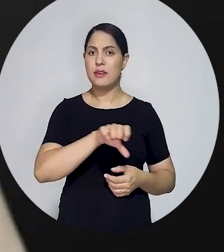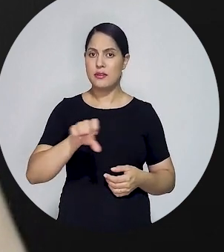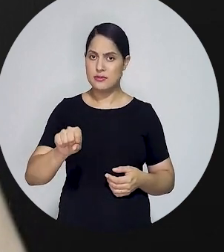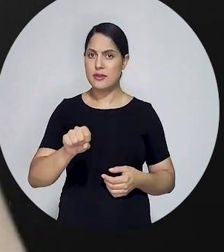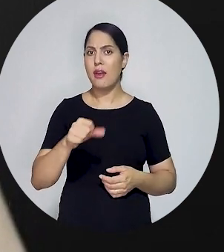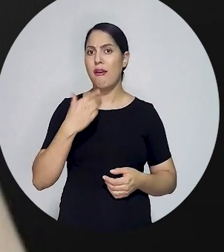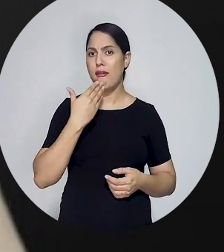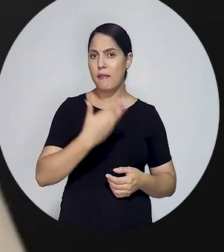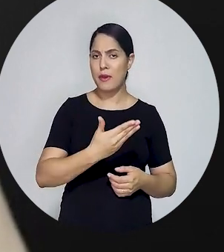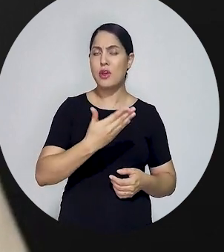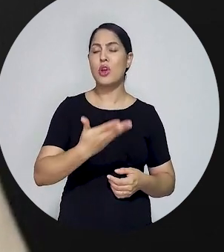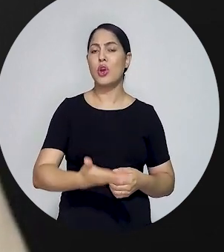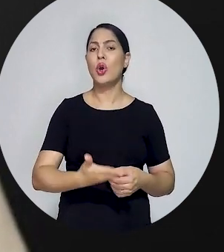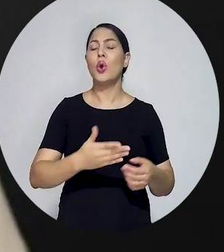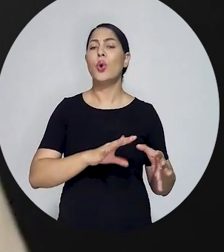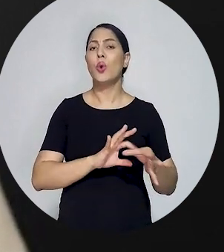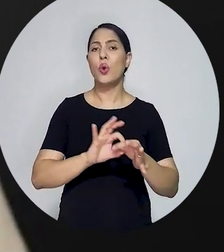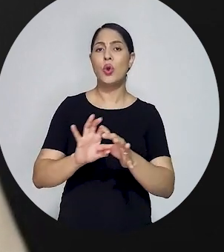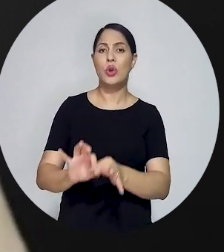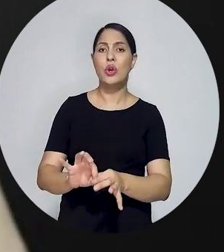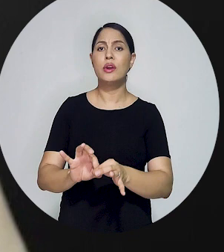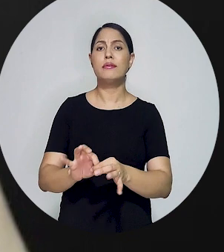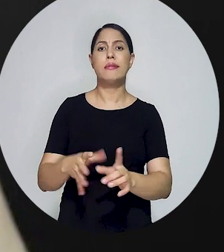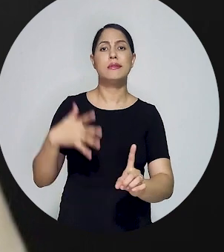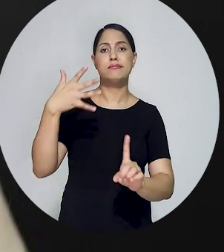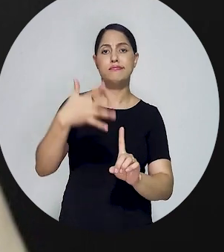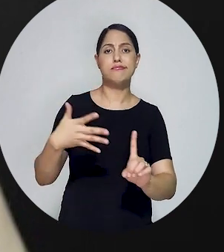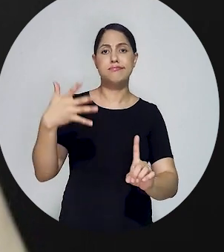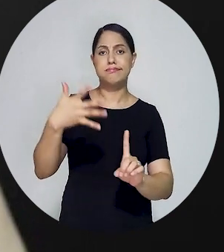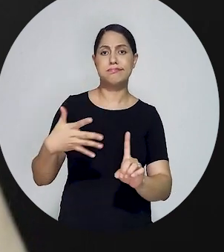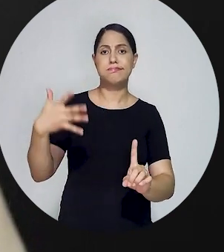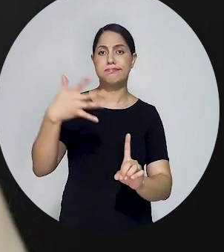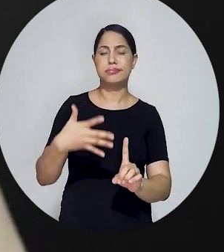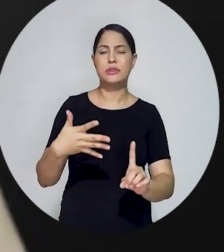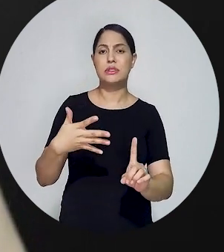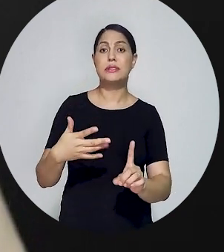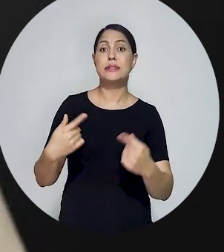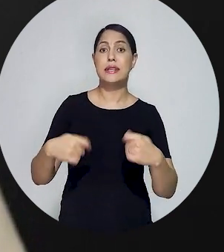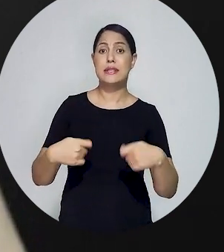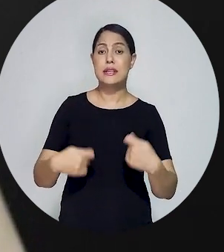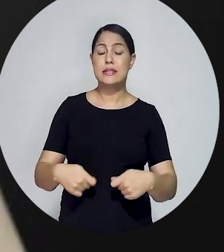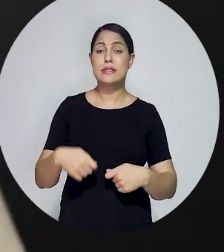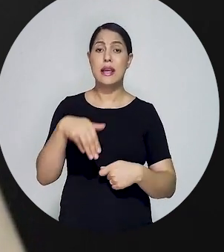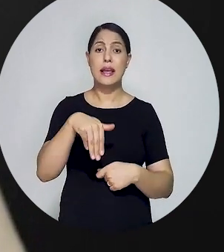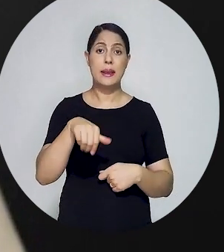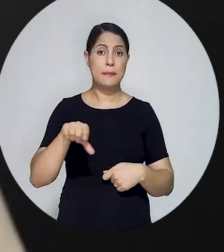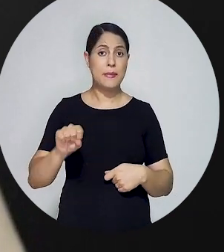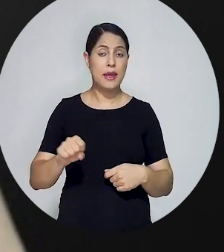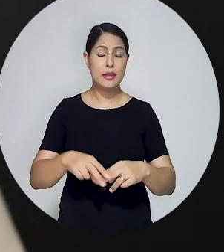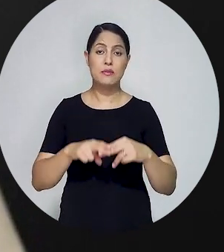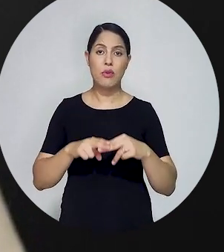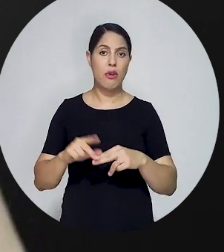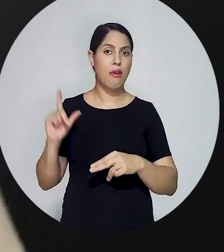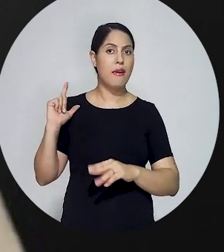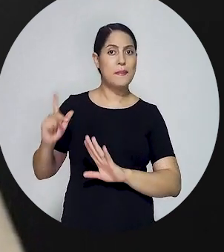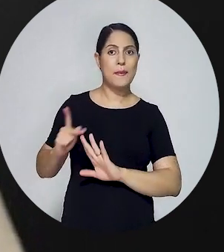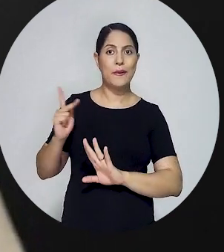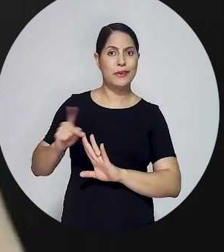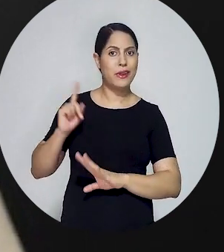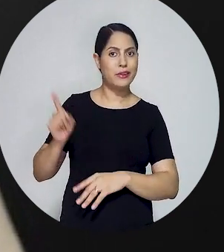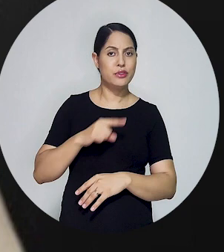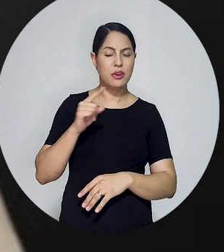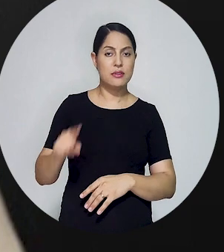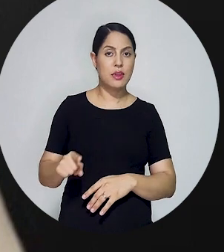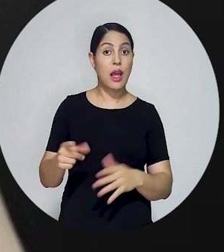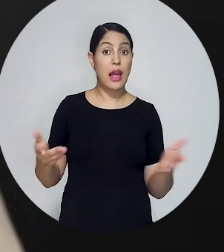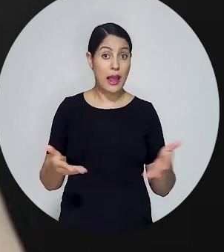da Previdência Social, e principalmente a retomada da sustentação oral nos casos de julgamento de mandado de segurança, que tinha sido